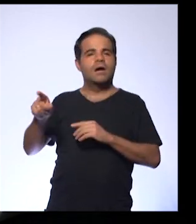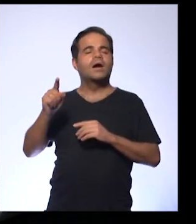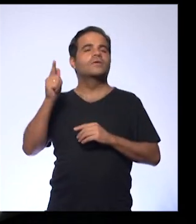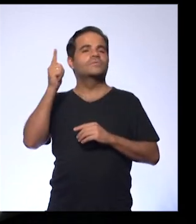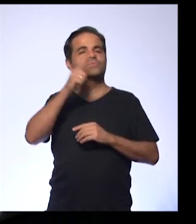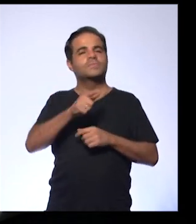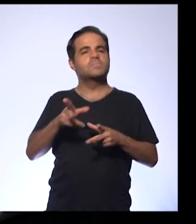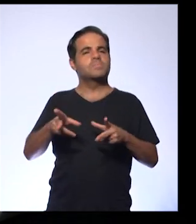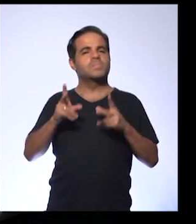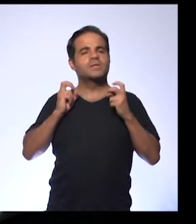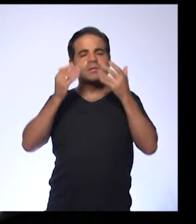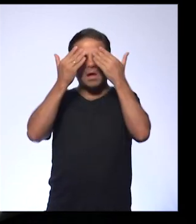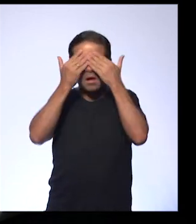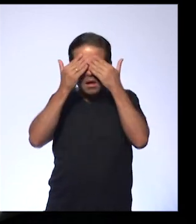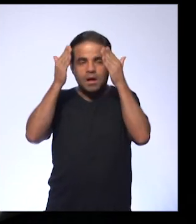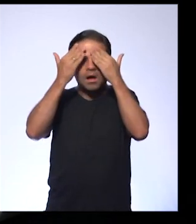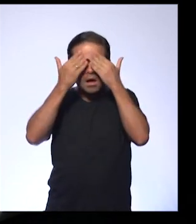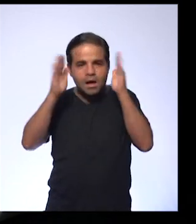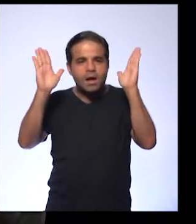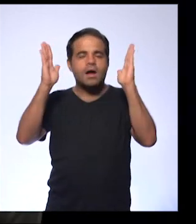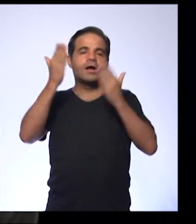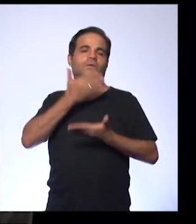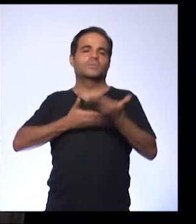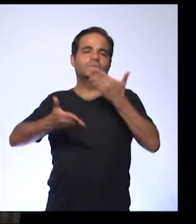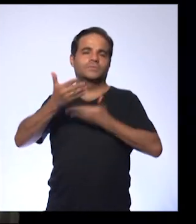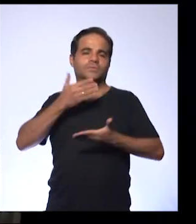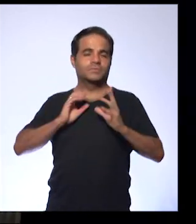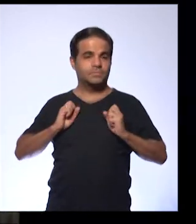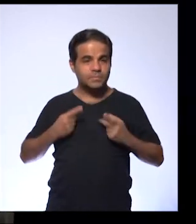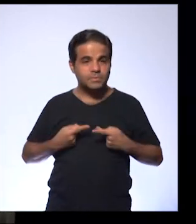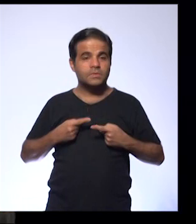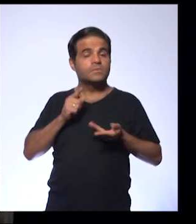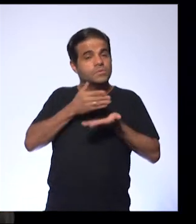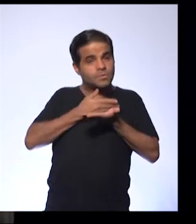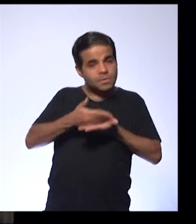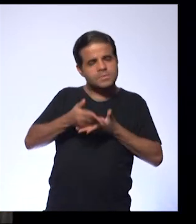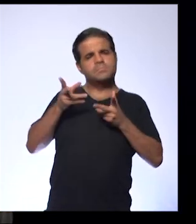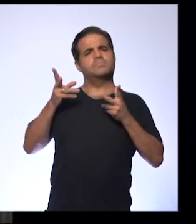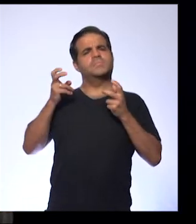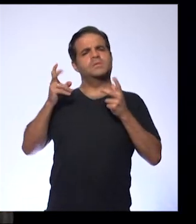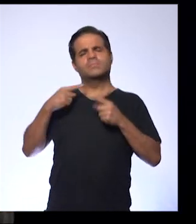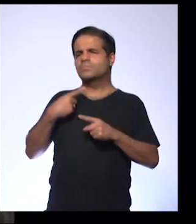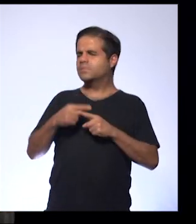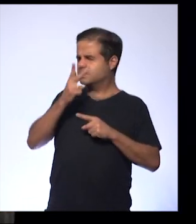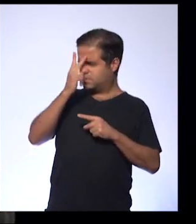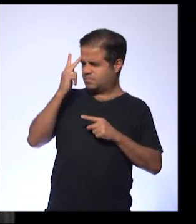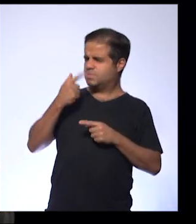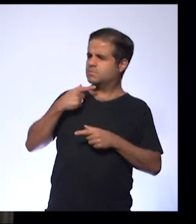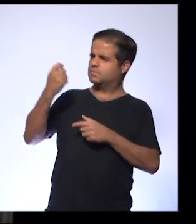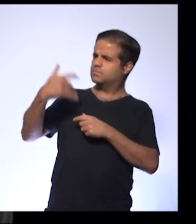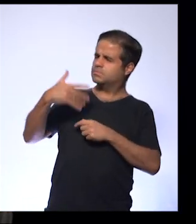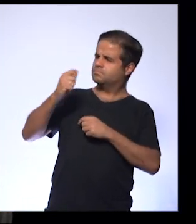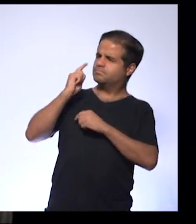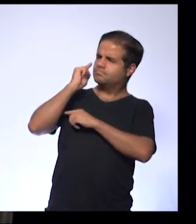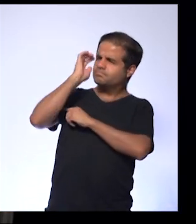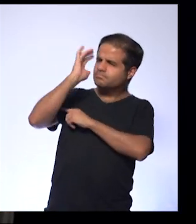vai perceber que abre um novo mundo nas interações humanas. A partir do momento que você começa a perceber por que essa pessoa está dizendo o que ela está dizendo, e você